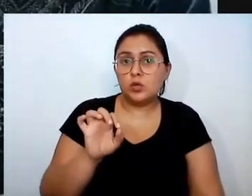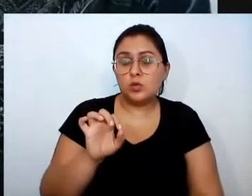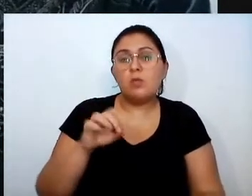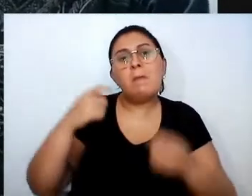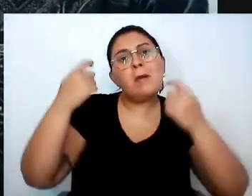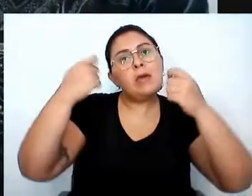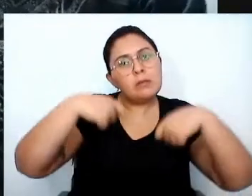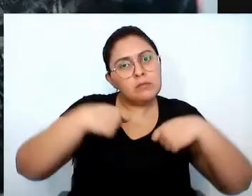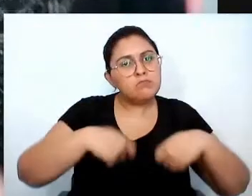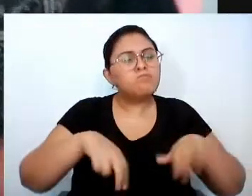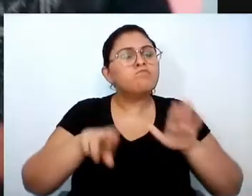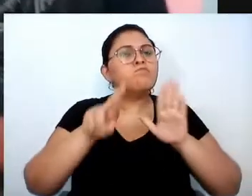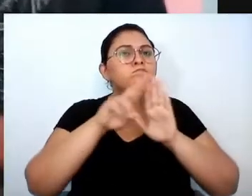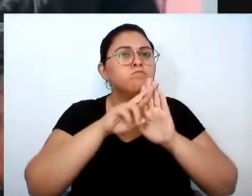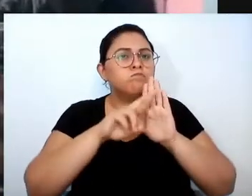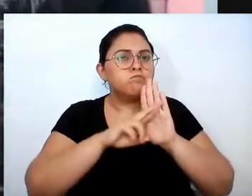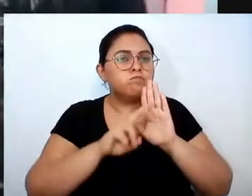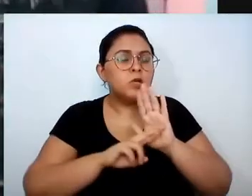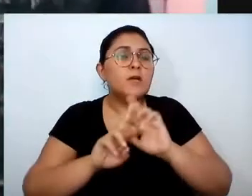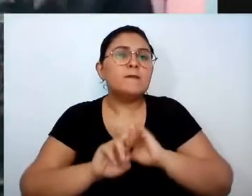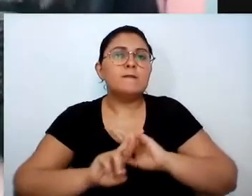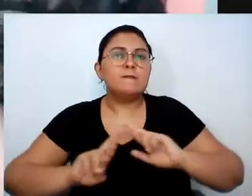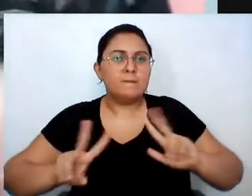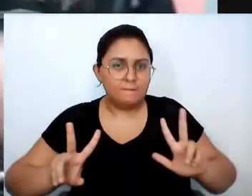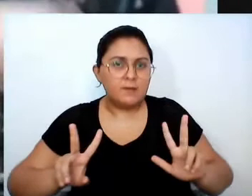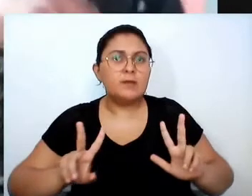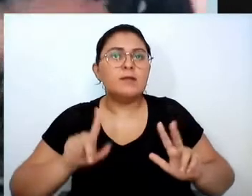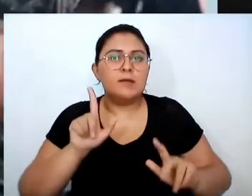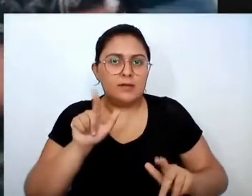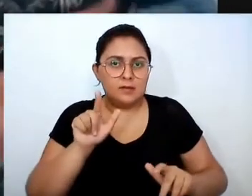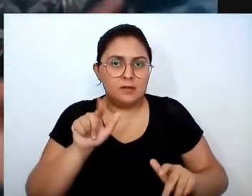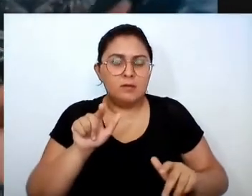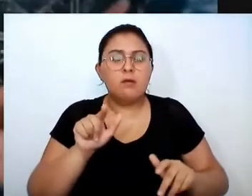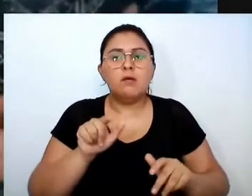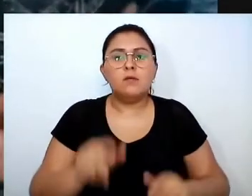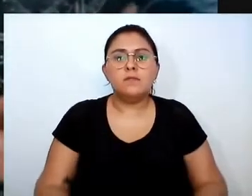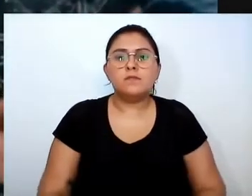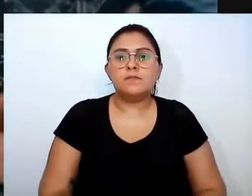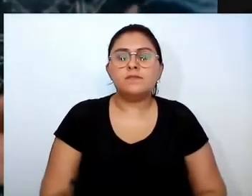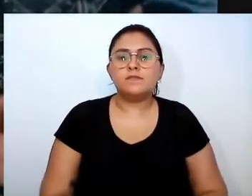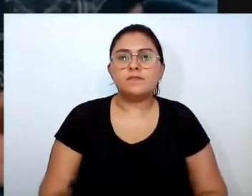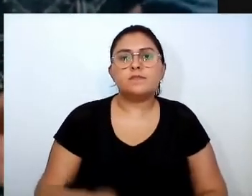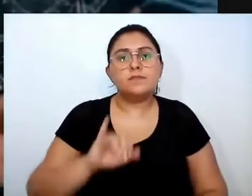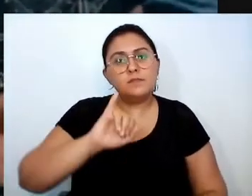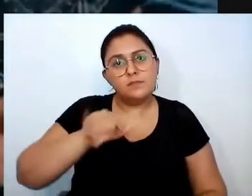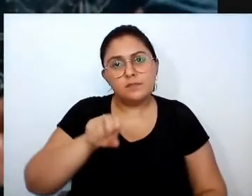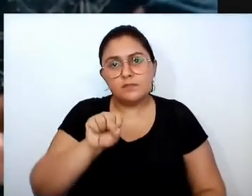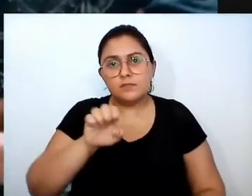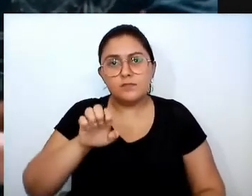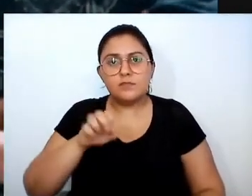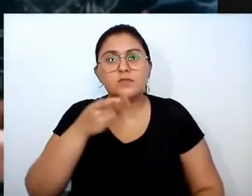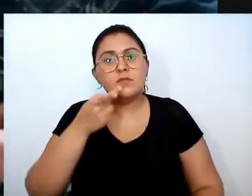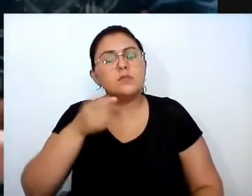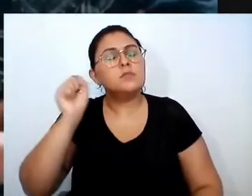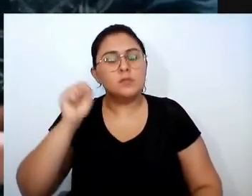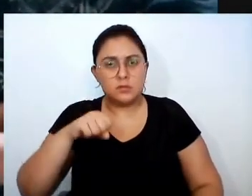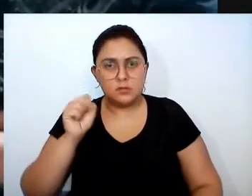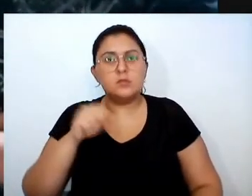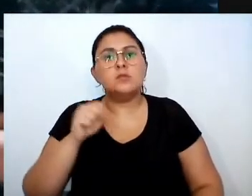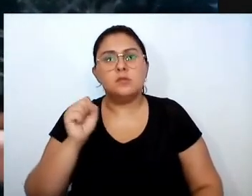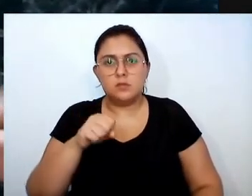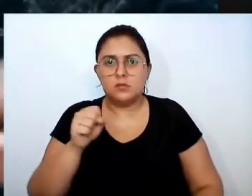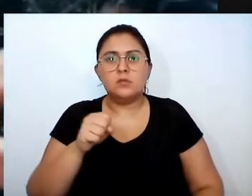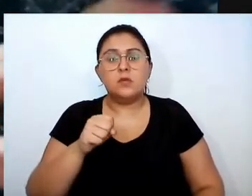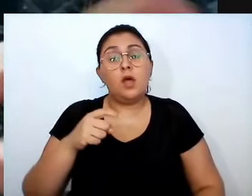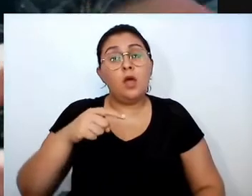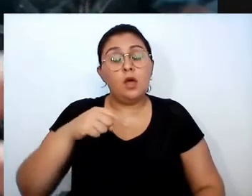postura, né? Isso. Outra forma de manusear o instrumento, né? É, que é totalmente instrumental, né? Eu